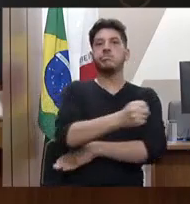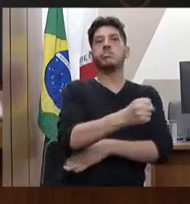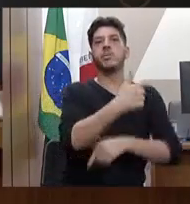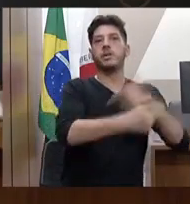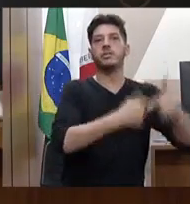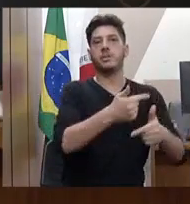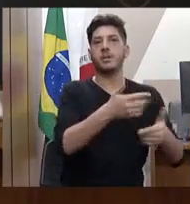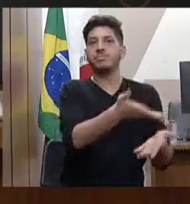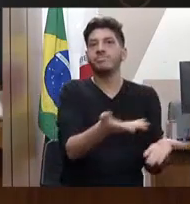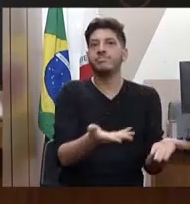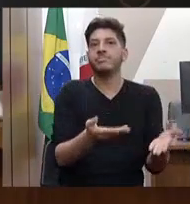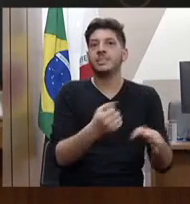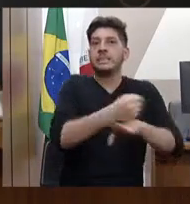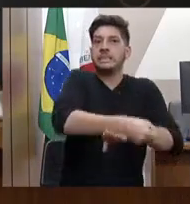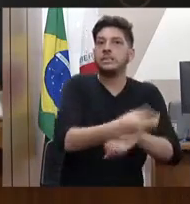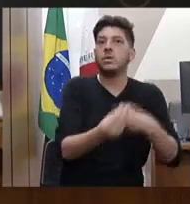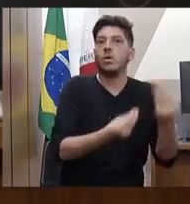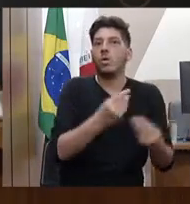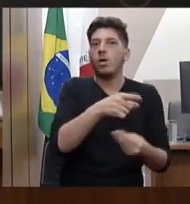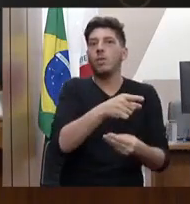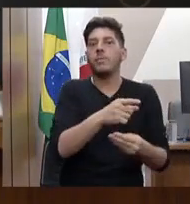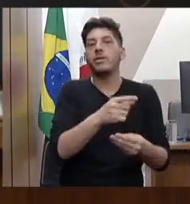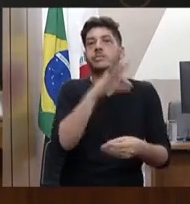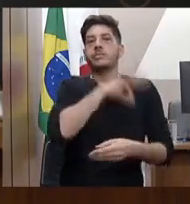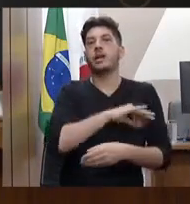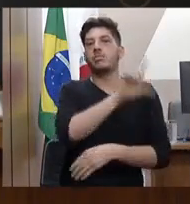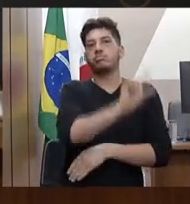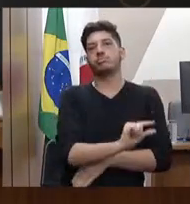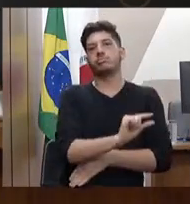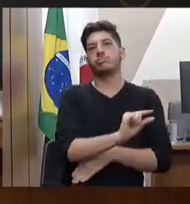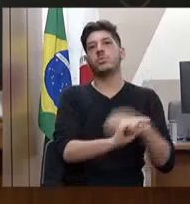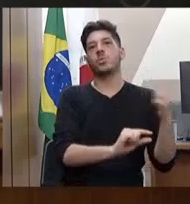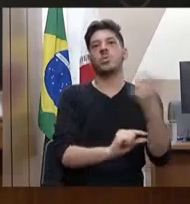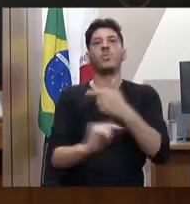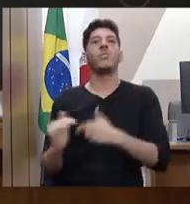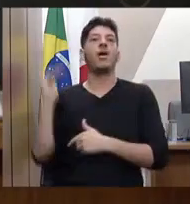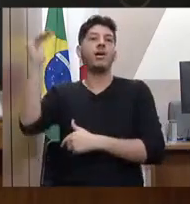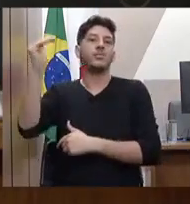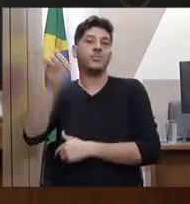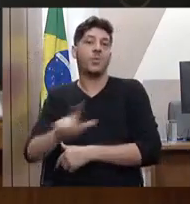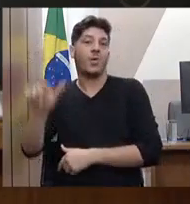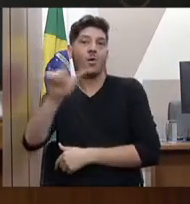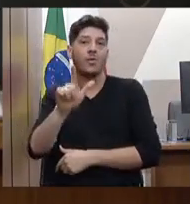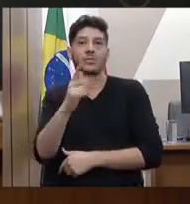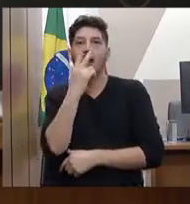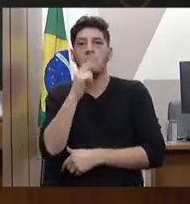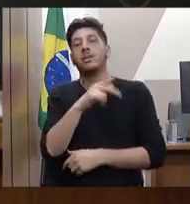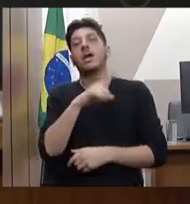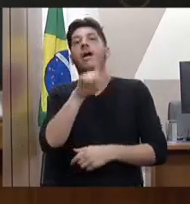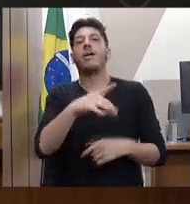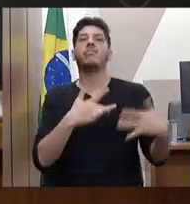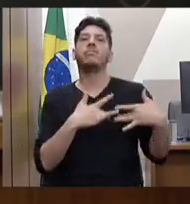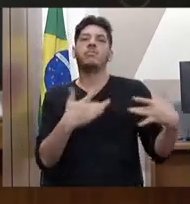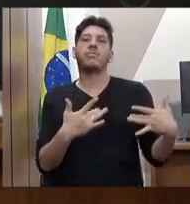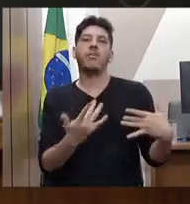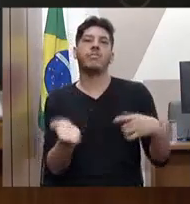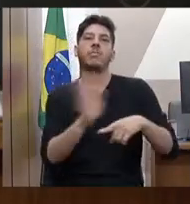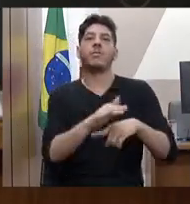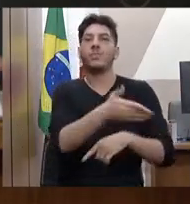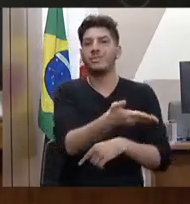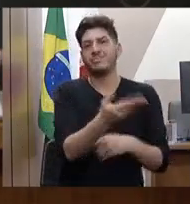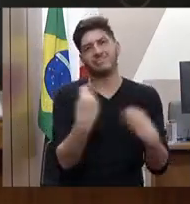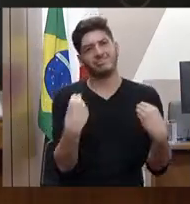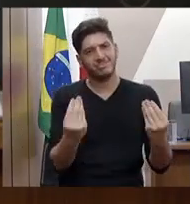do trabalho vai ser menor do que um trabalhador qualificar E isso ainda vai aparecer que tá fazendo caridade então